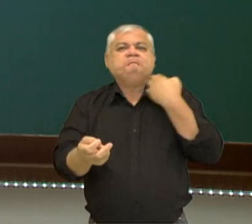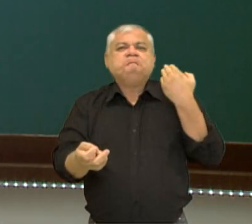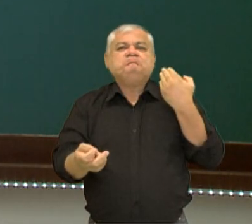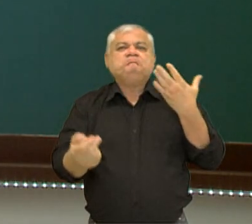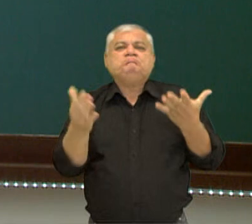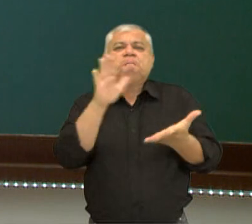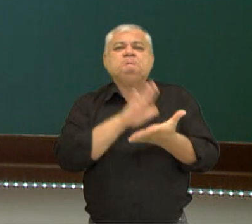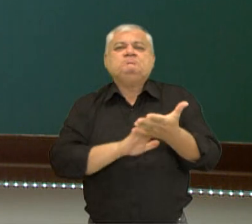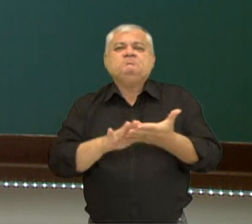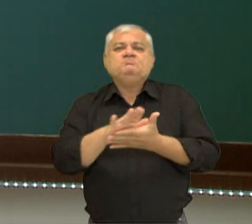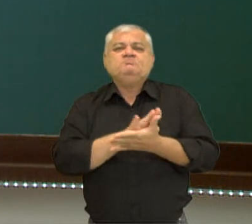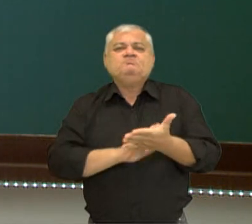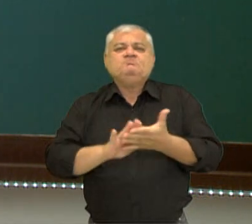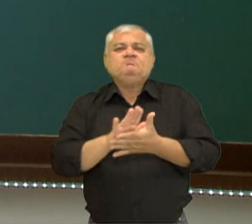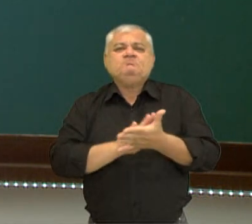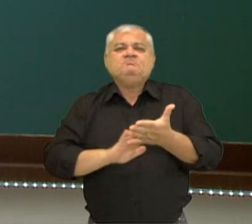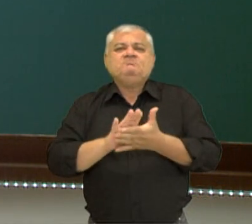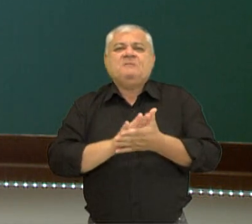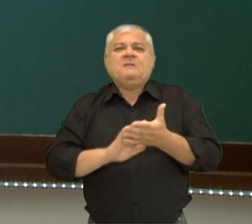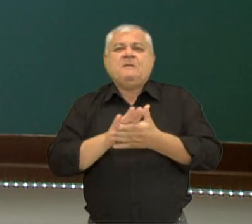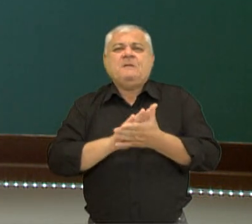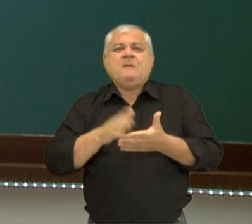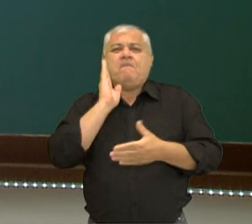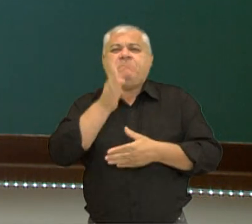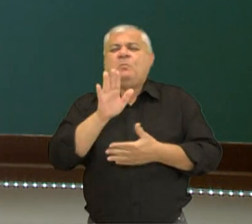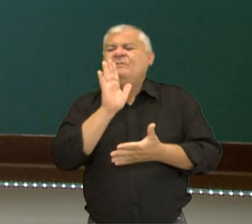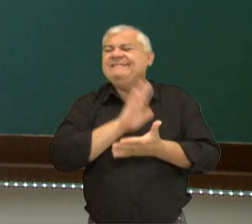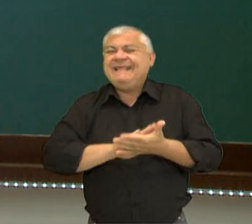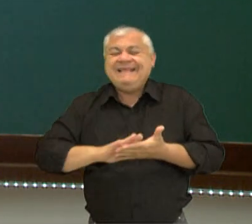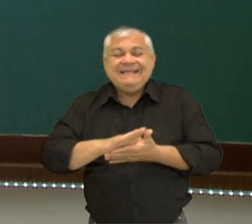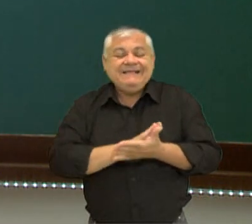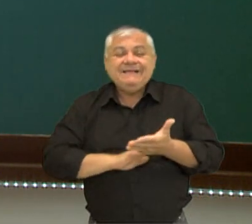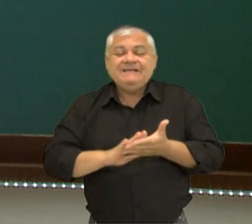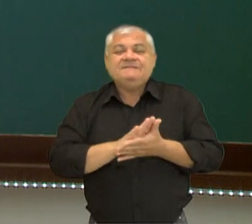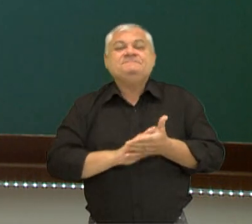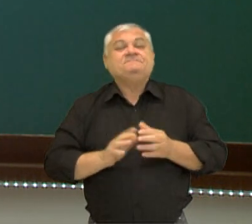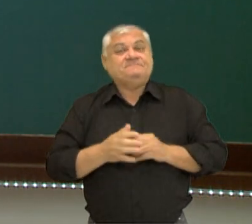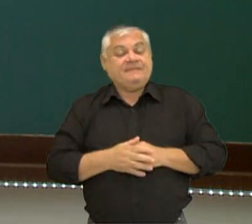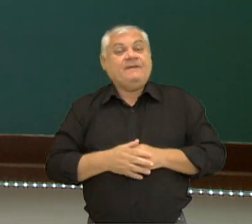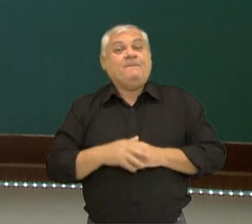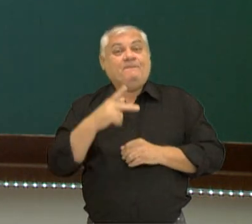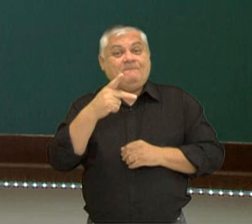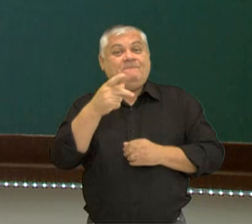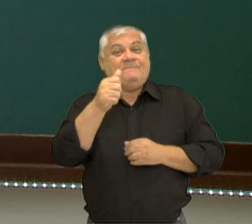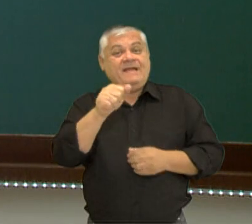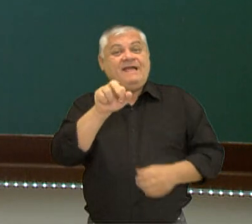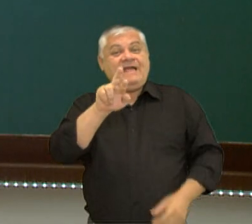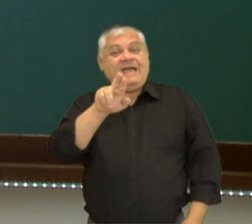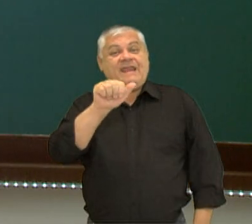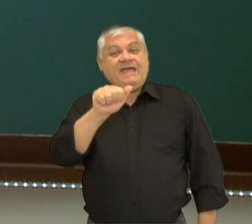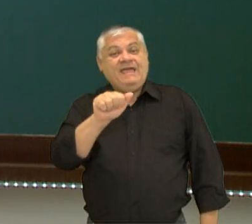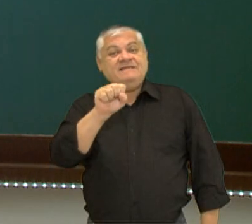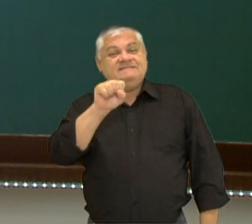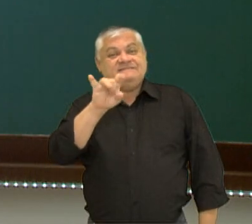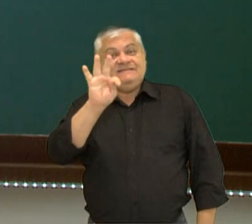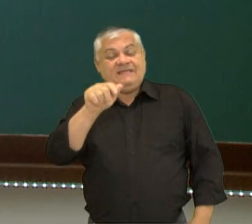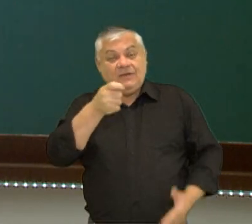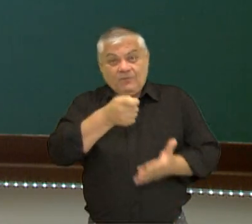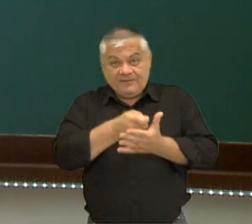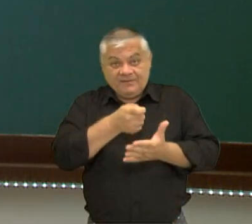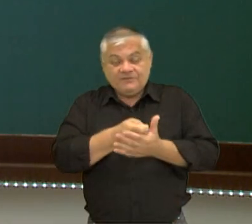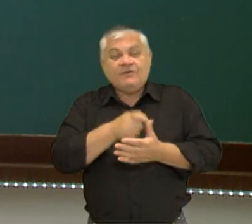absolutamente nenhuma atividade metabólica, tá? Então, parasita intracelular